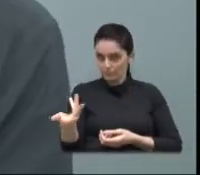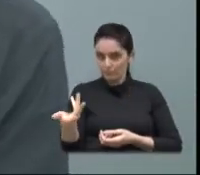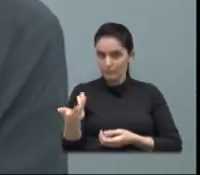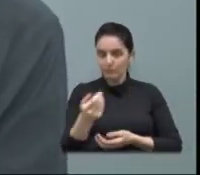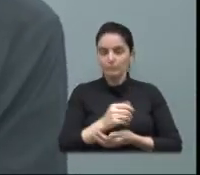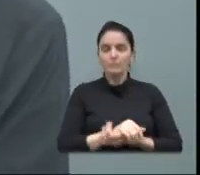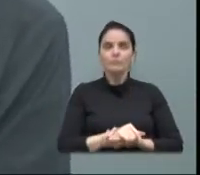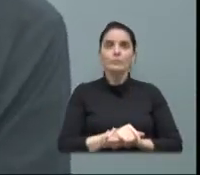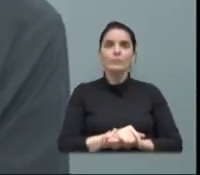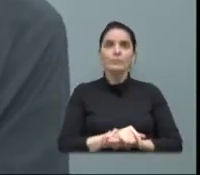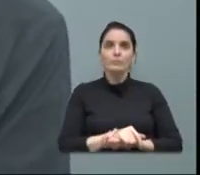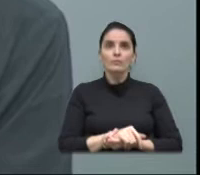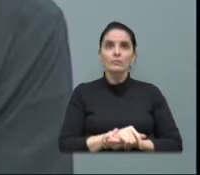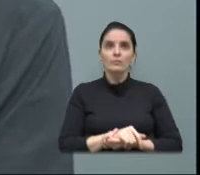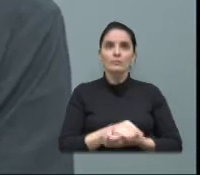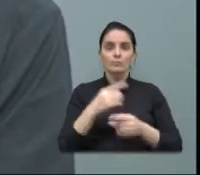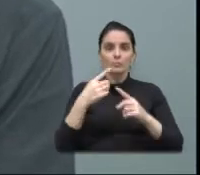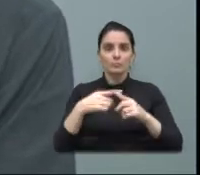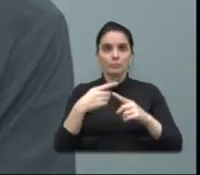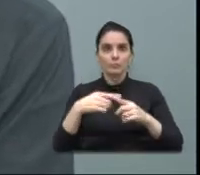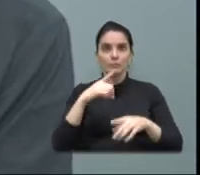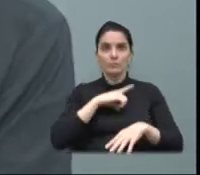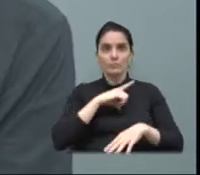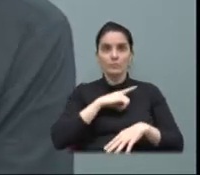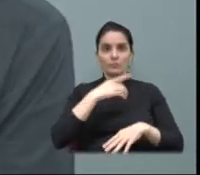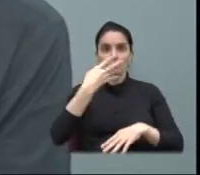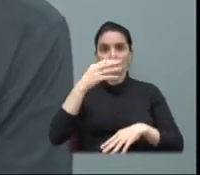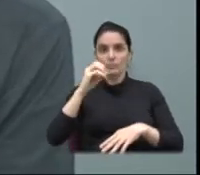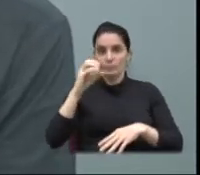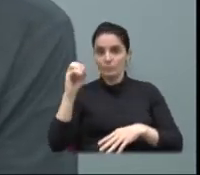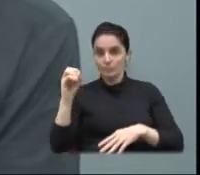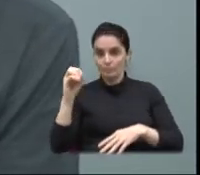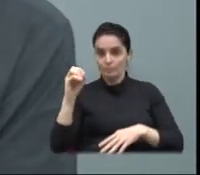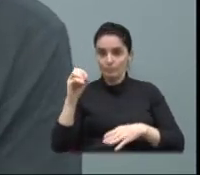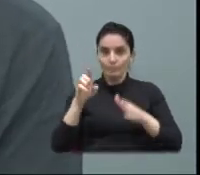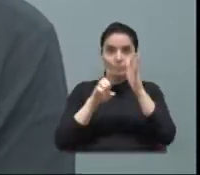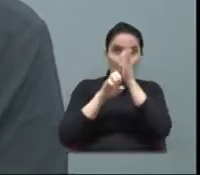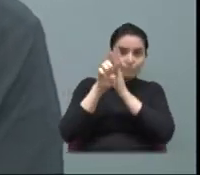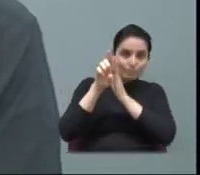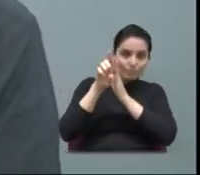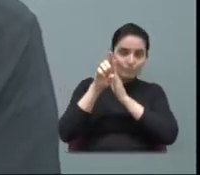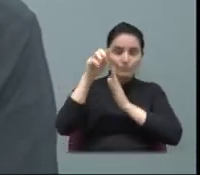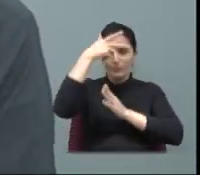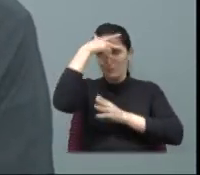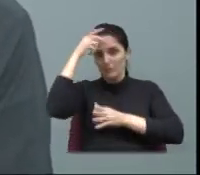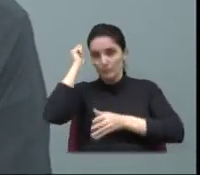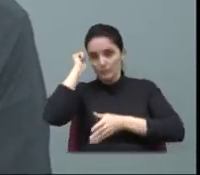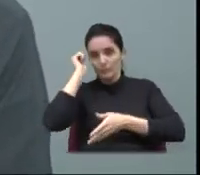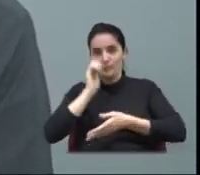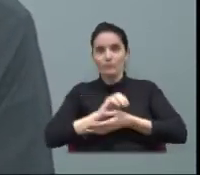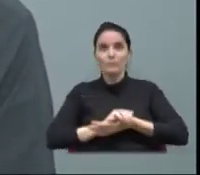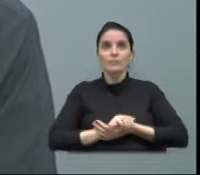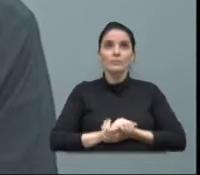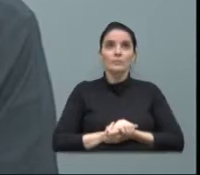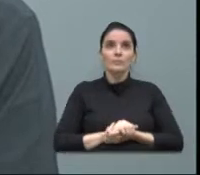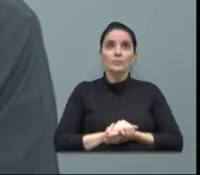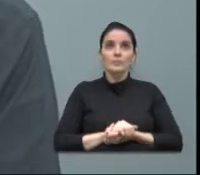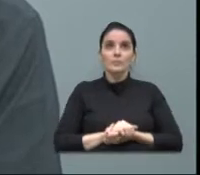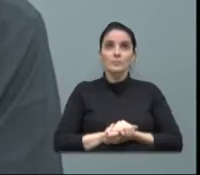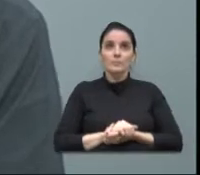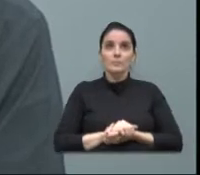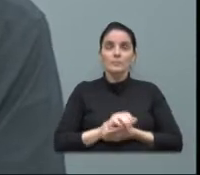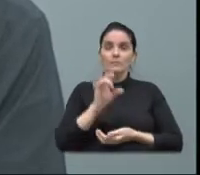trabalhos. Já visto que tem uns 400 requerimentos para ser lido nessa noite. Só 173, senhor vereador.